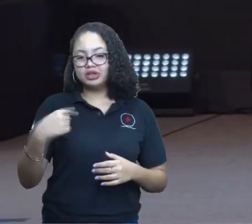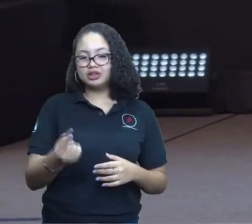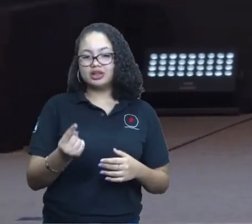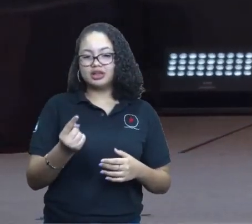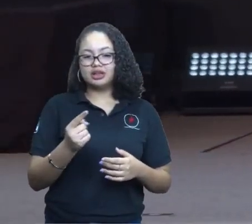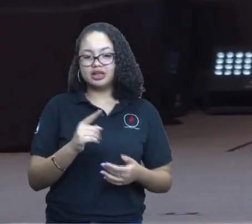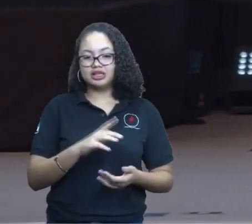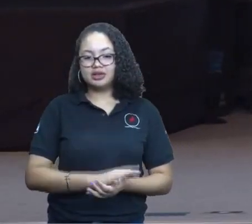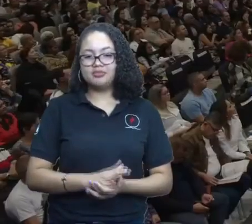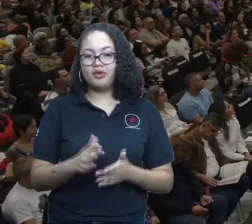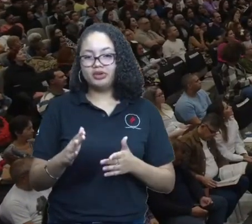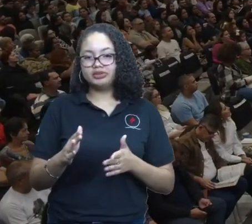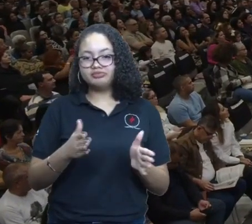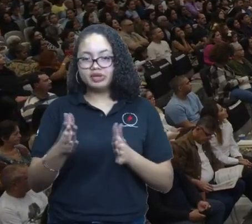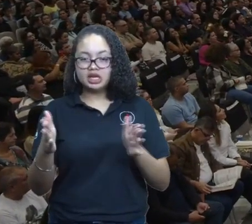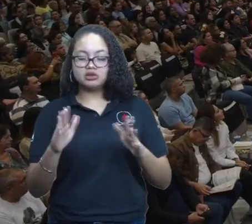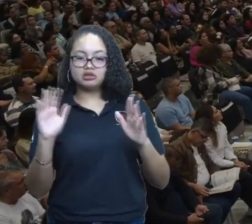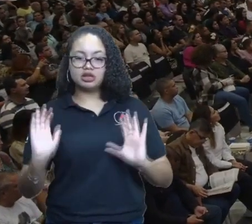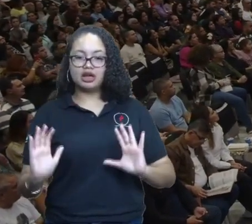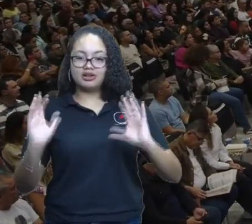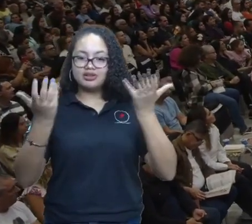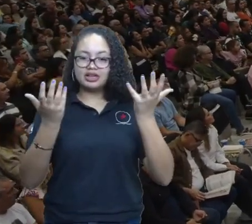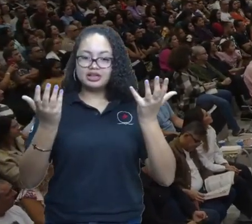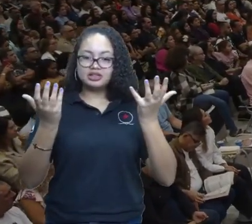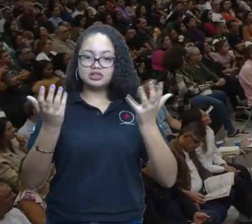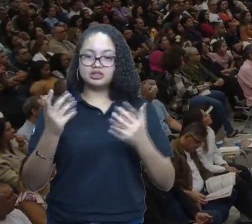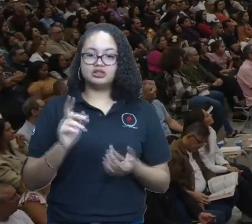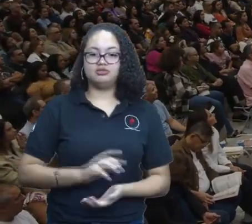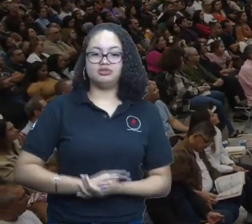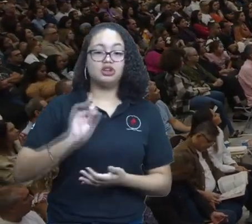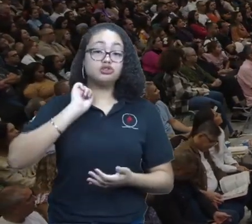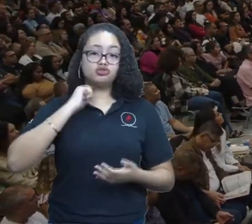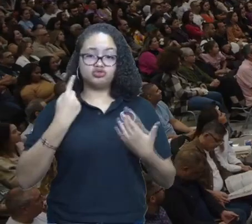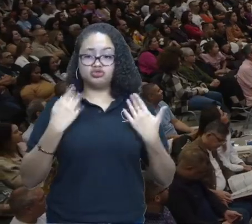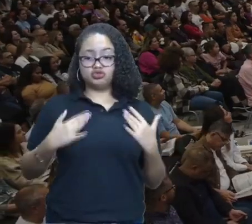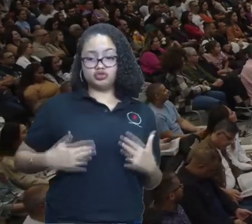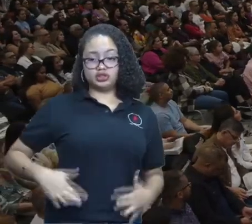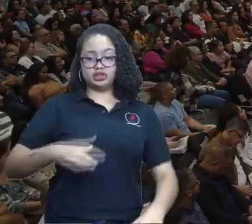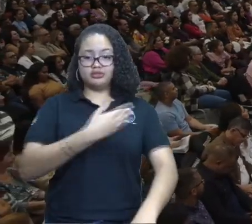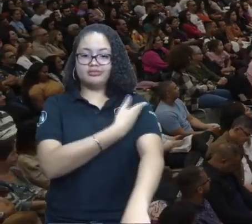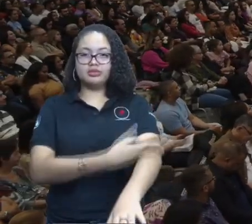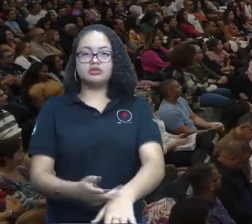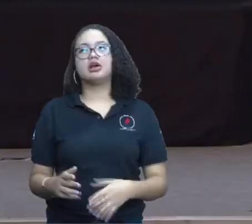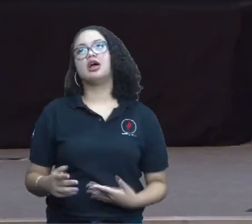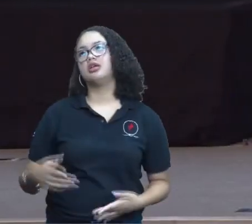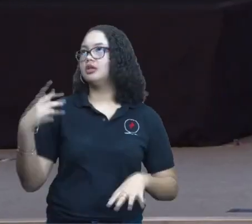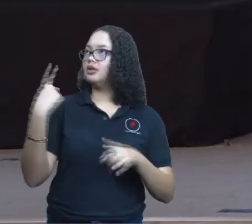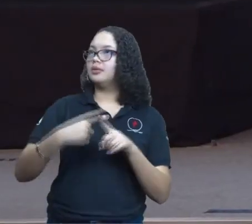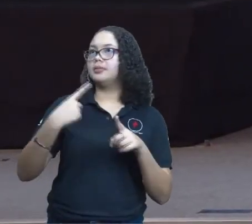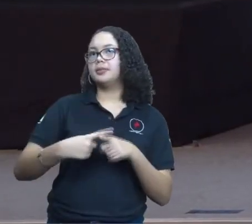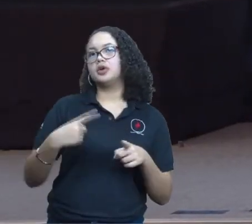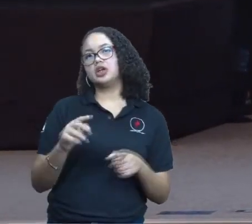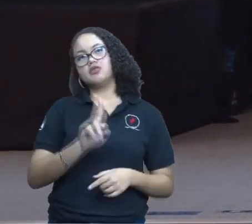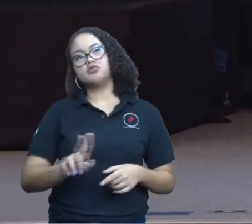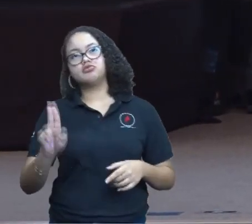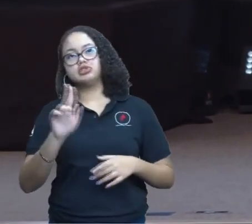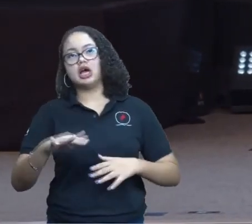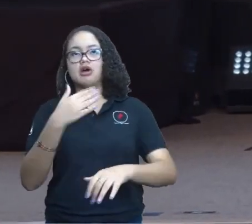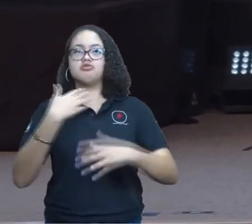ela no momento da festa cai um negocinho sujo o vestido branco para que que fica esse vestido branco